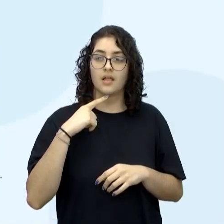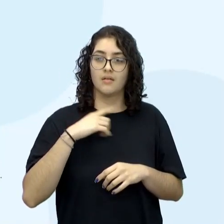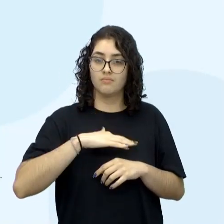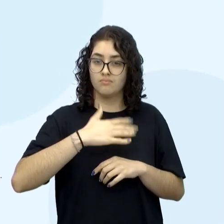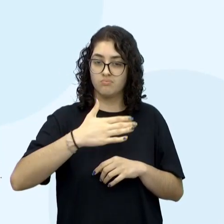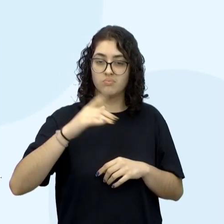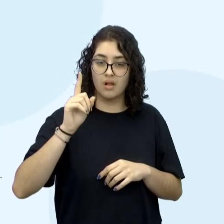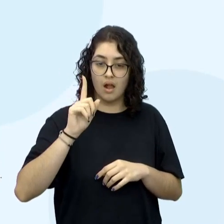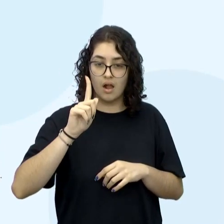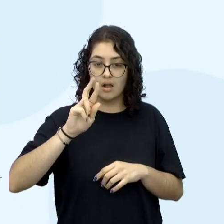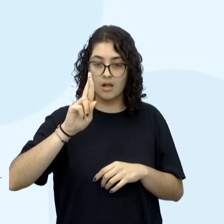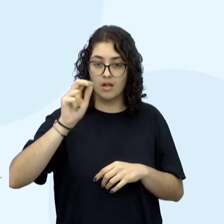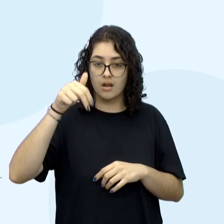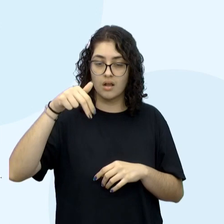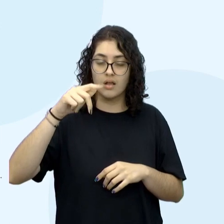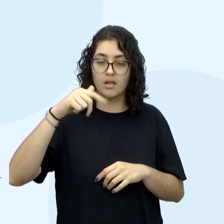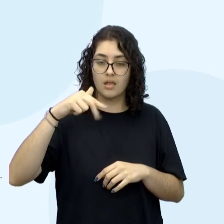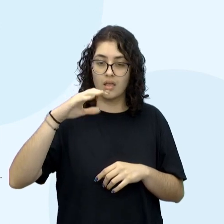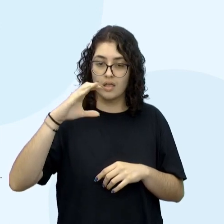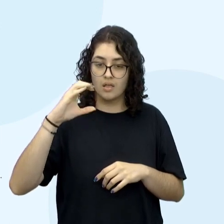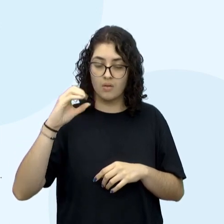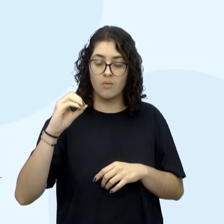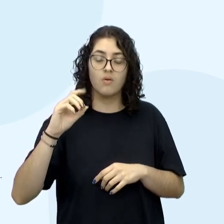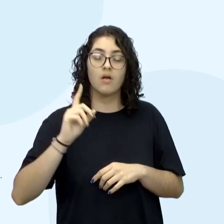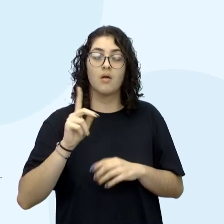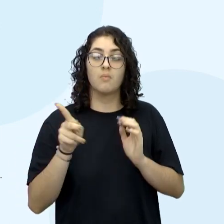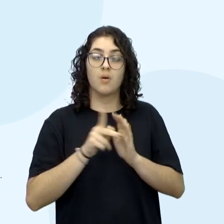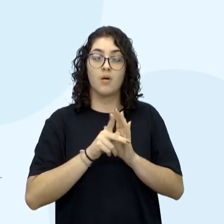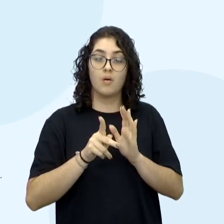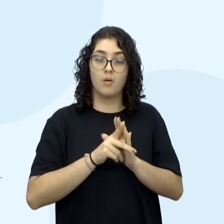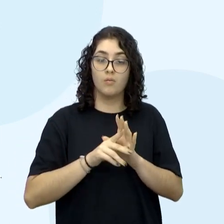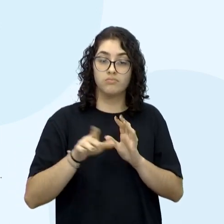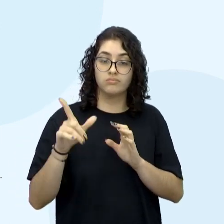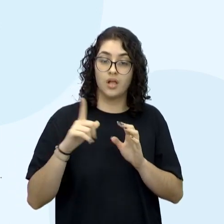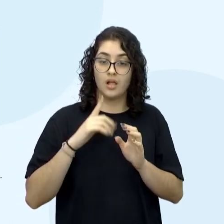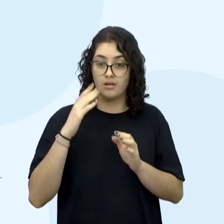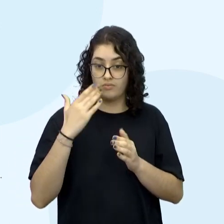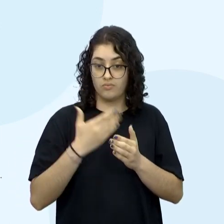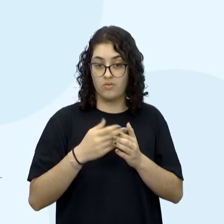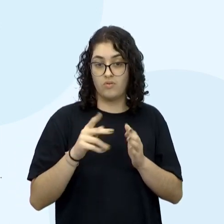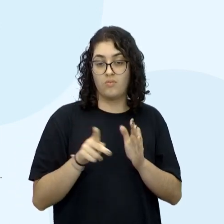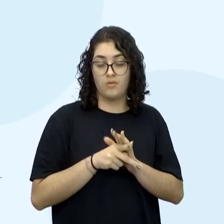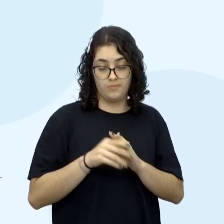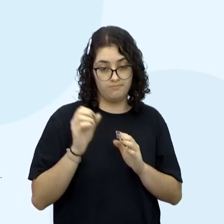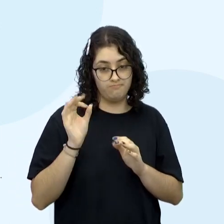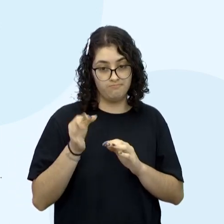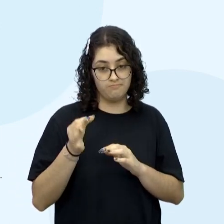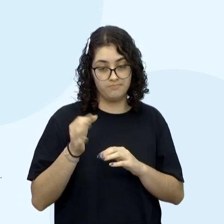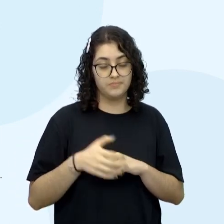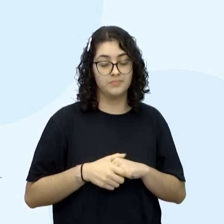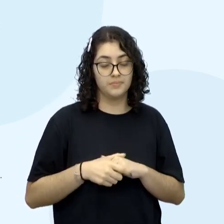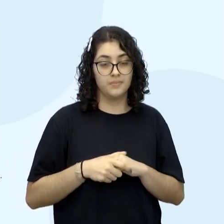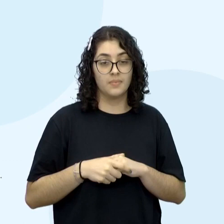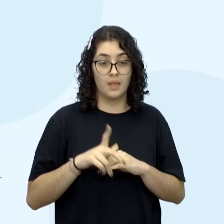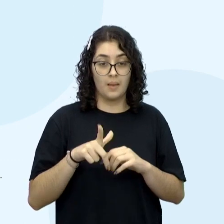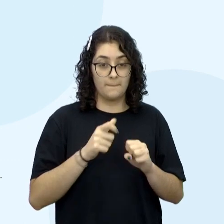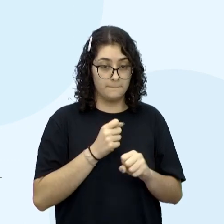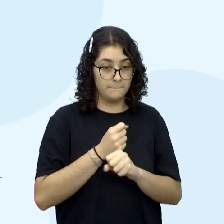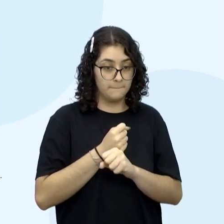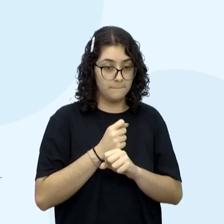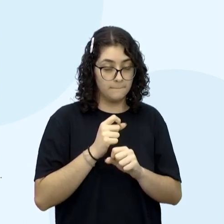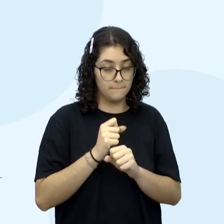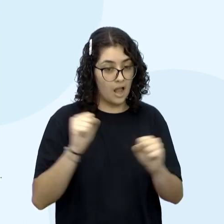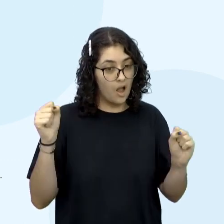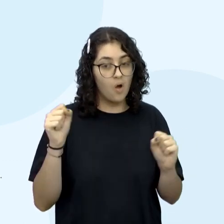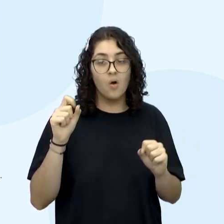é exatamente essa. Aquela erosão que ela tem ali é uma erosão fluvial. Tá? Então, ela tem uma escola muito maior e em